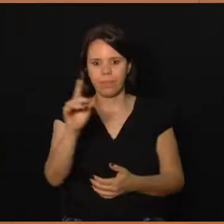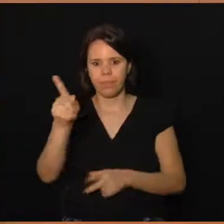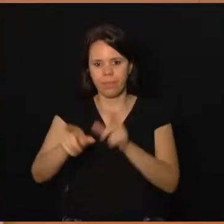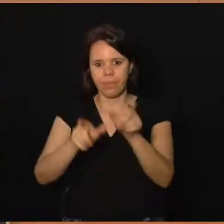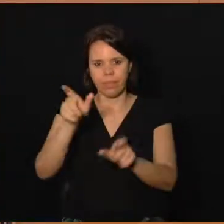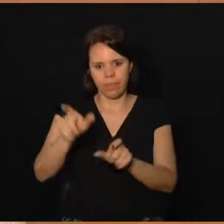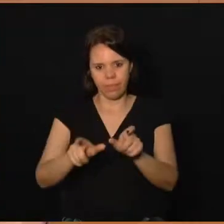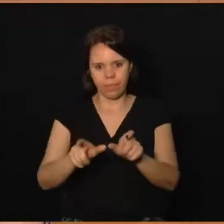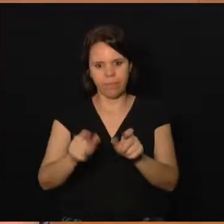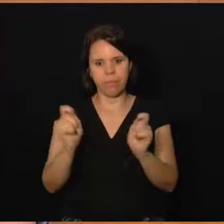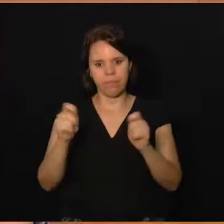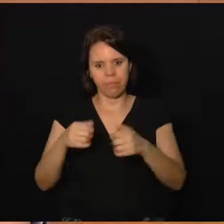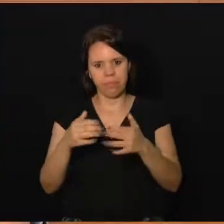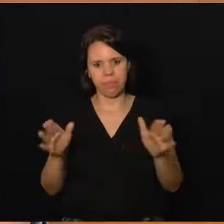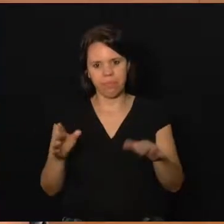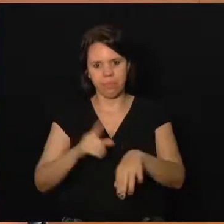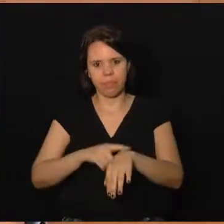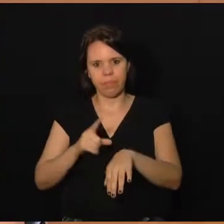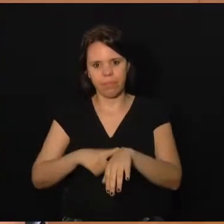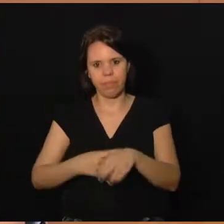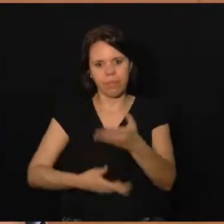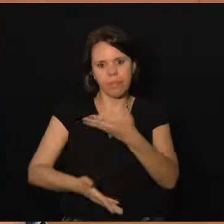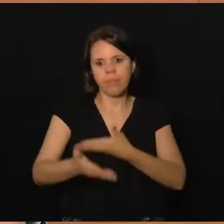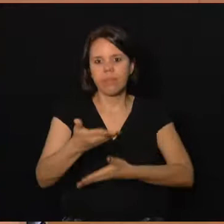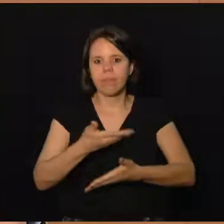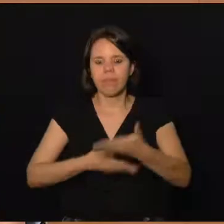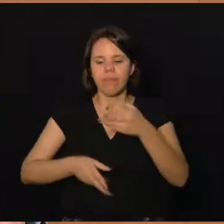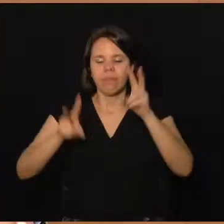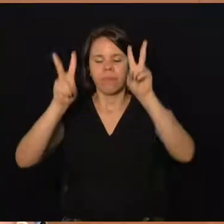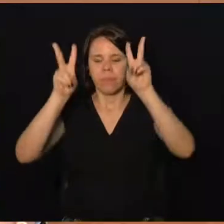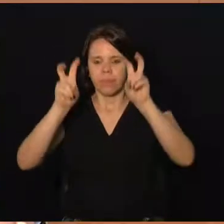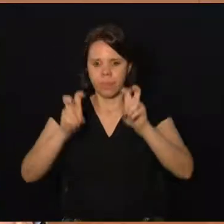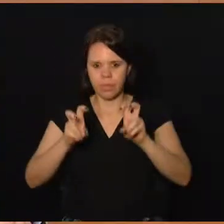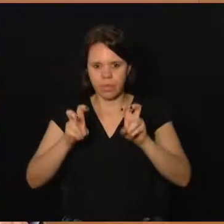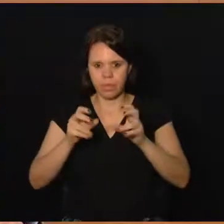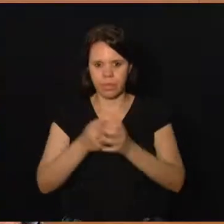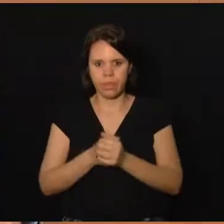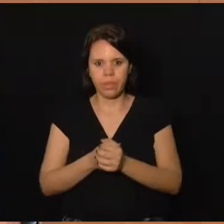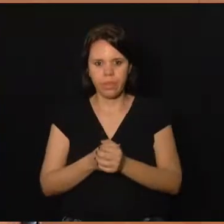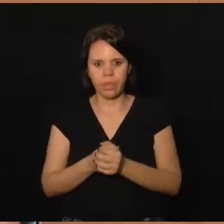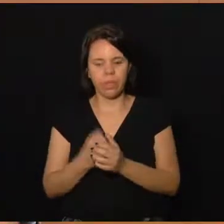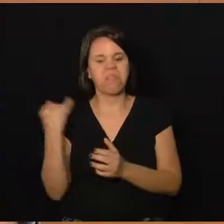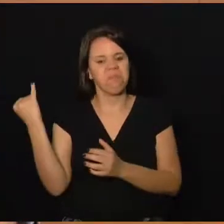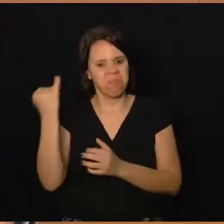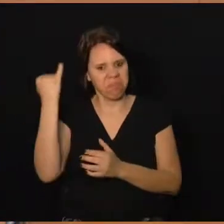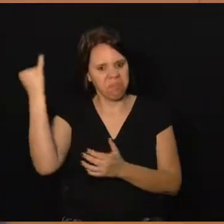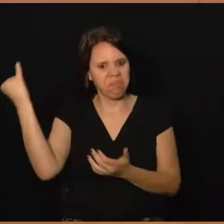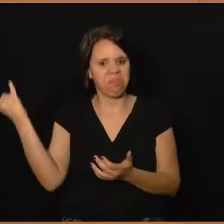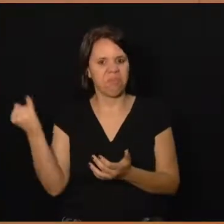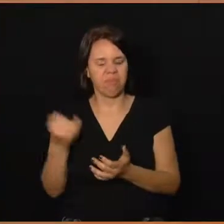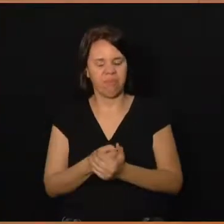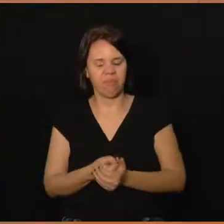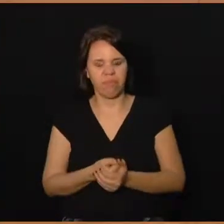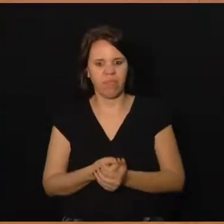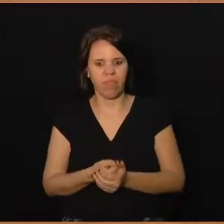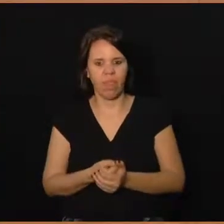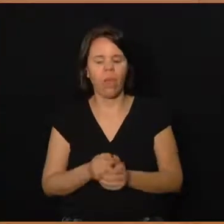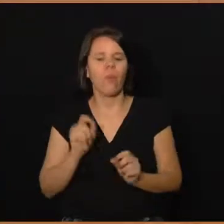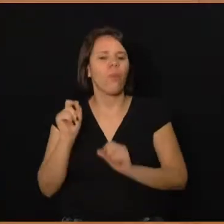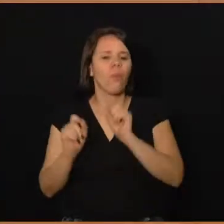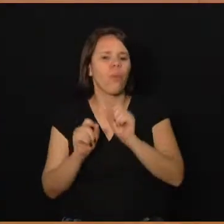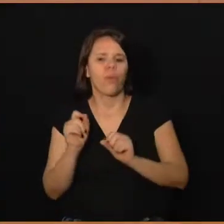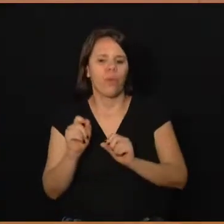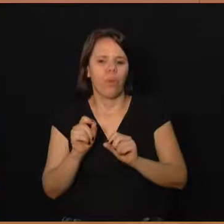disponibilizou desse momento para compartilhar com a gente um tema de extrema relevância, que é a